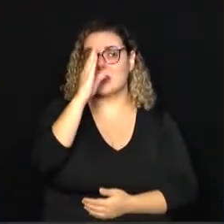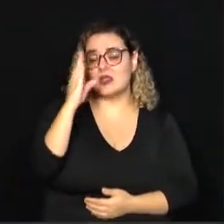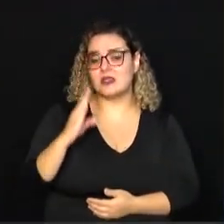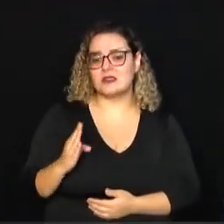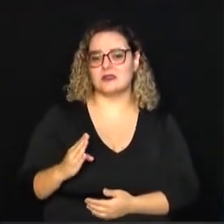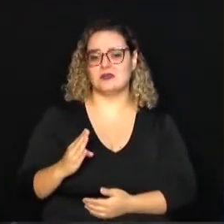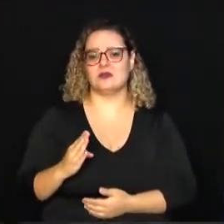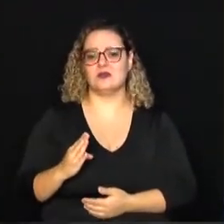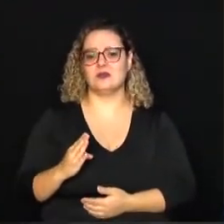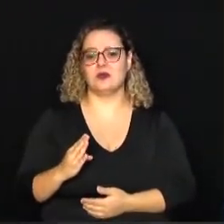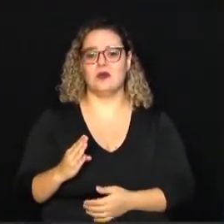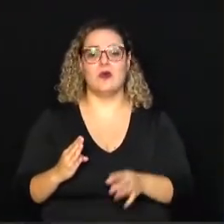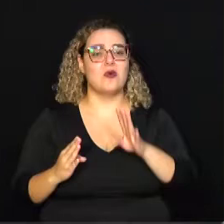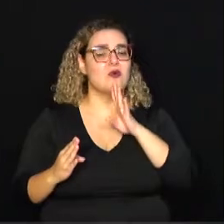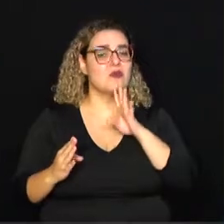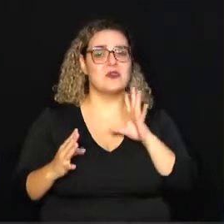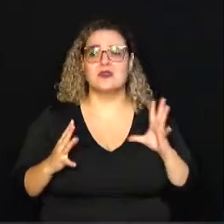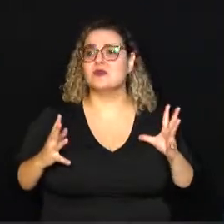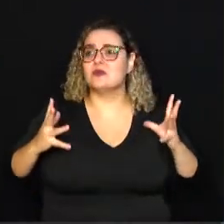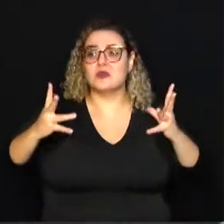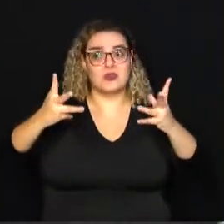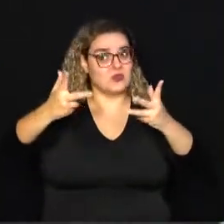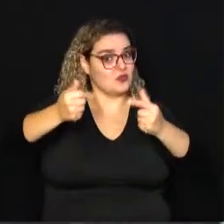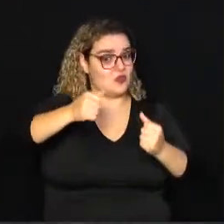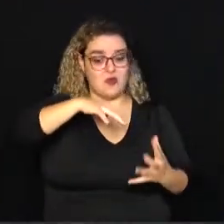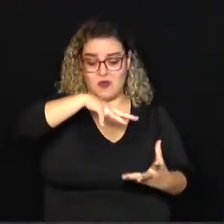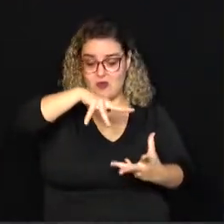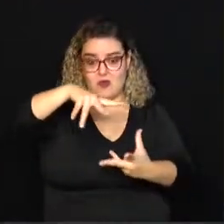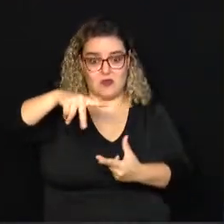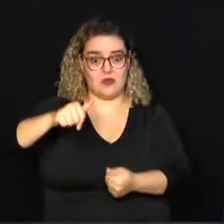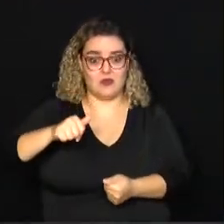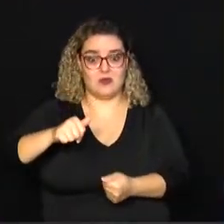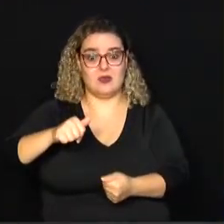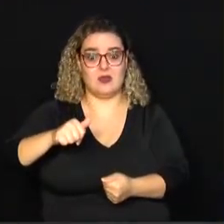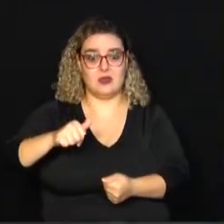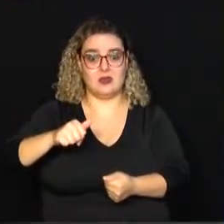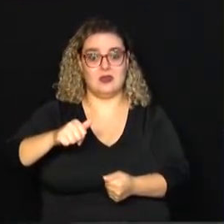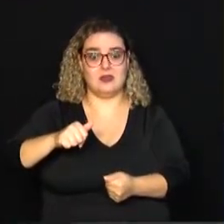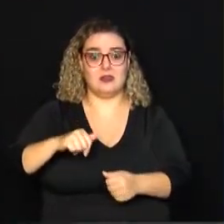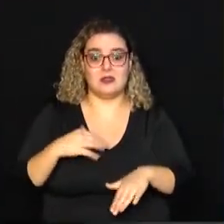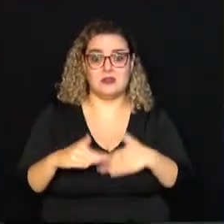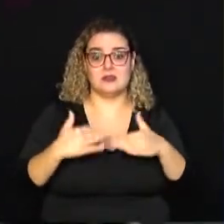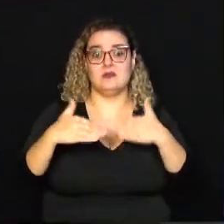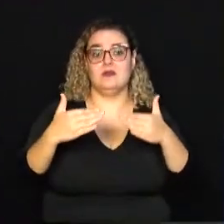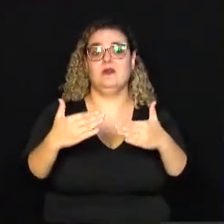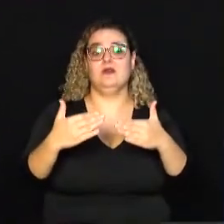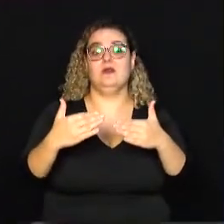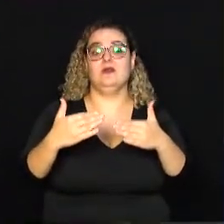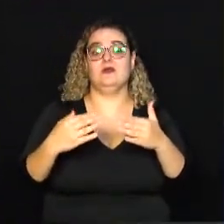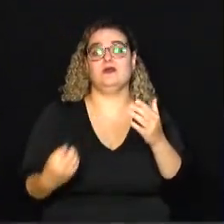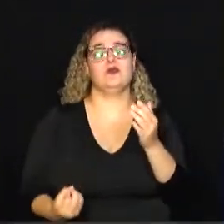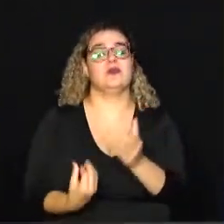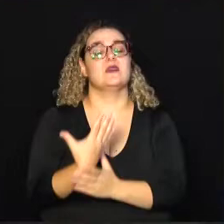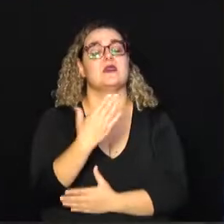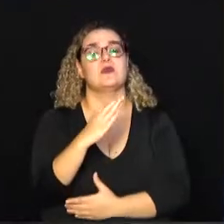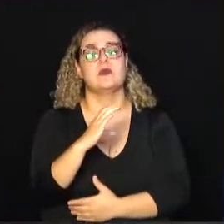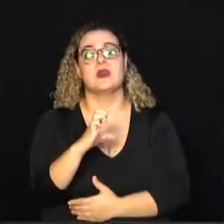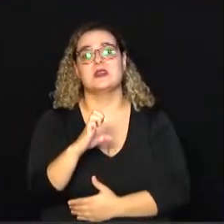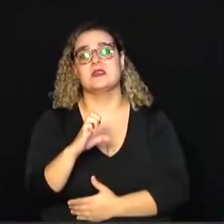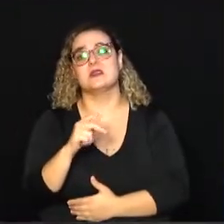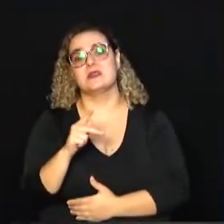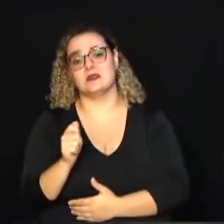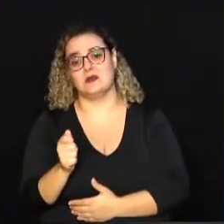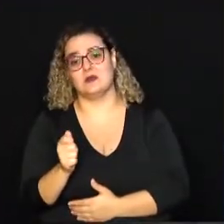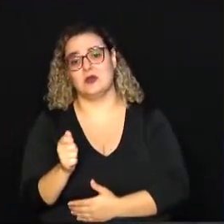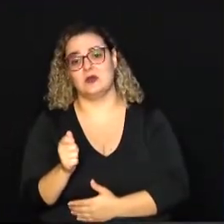sendo conhecido mundialmente por ter, né, desenvolvido aí uma cepa. Enfim, e aí? O que você